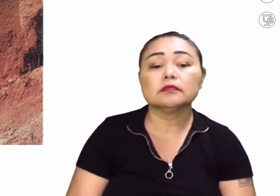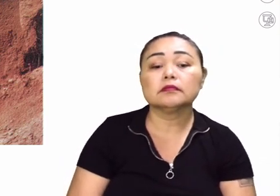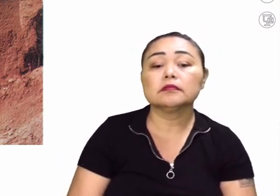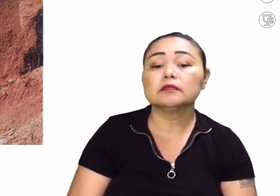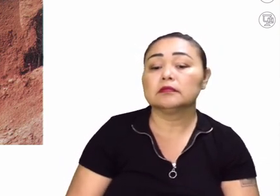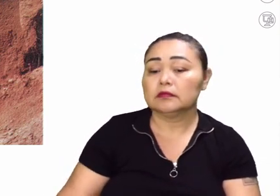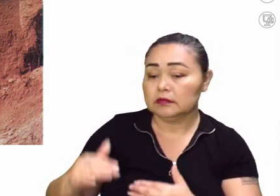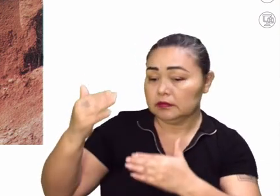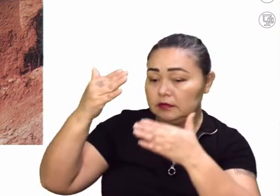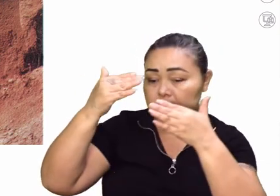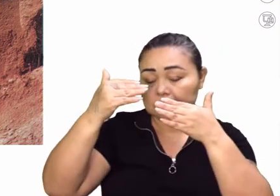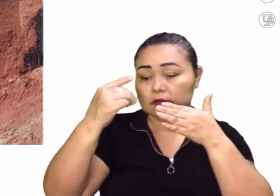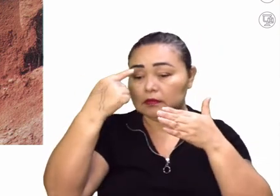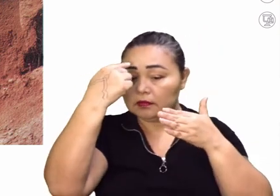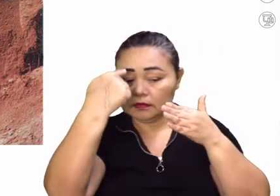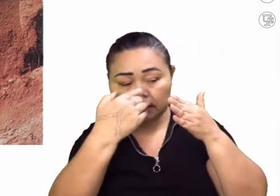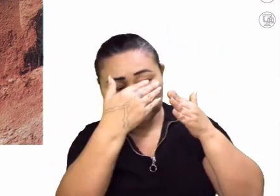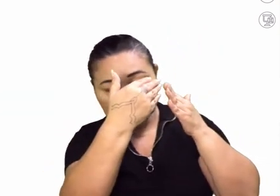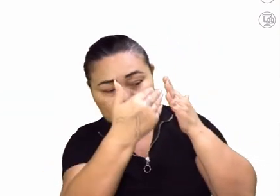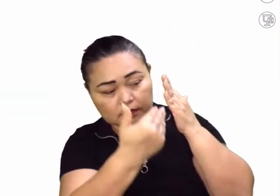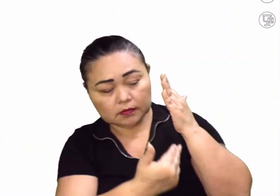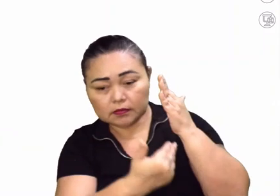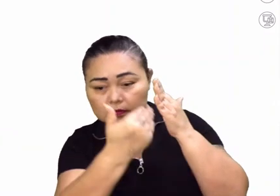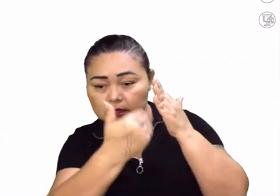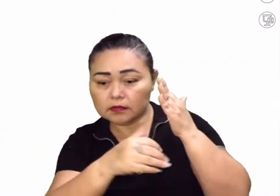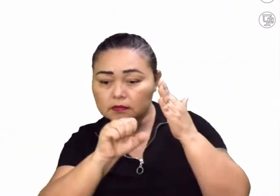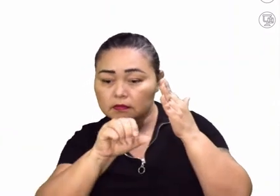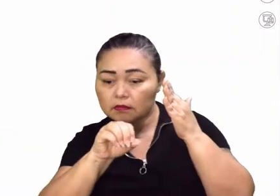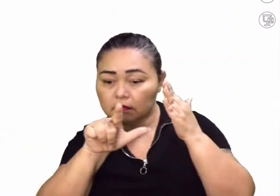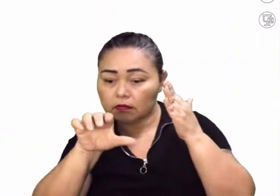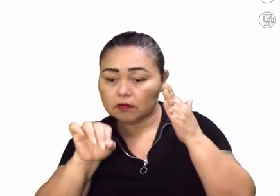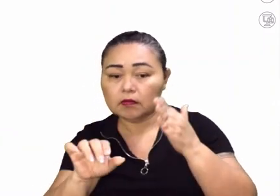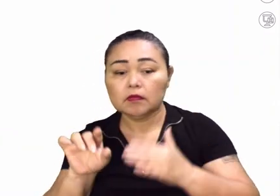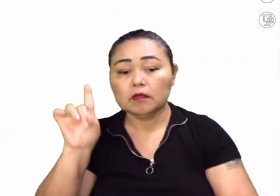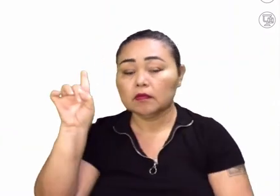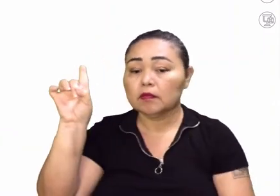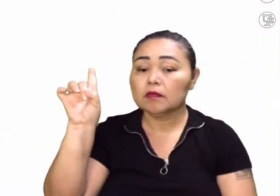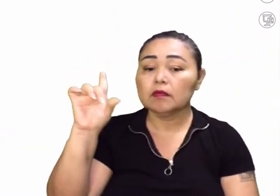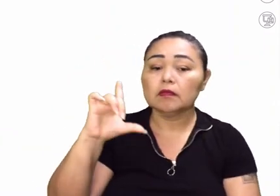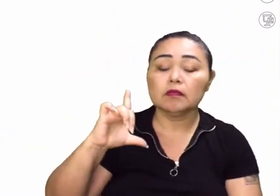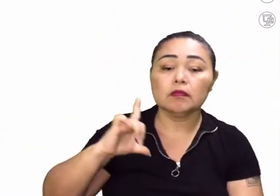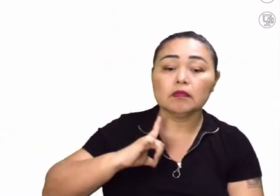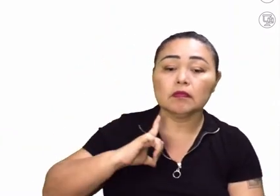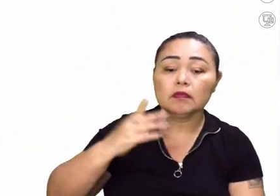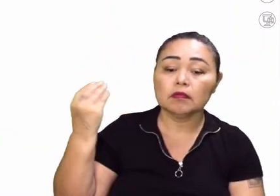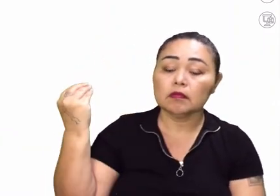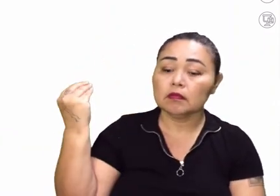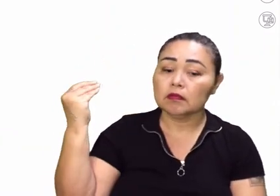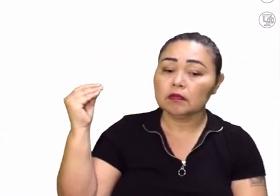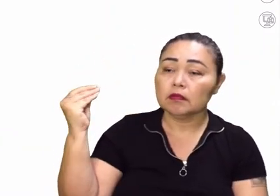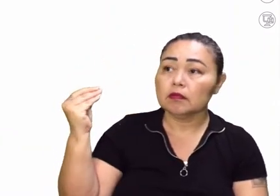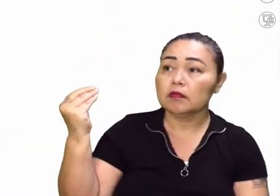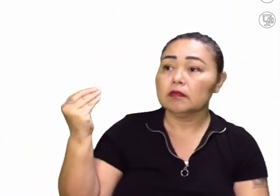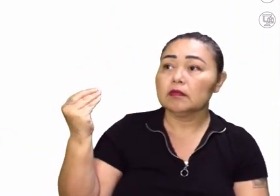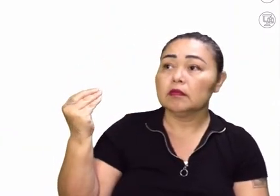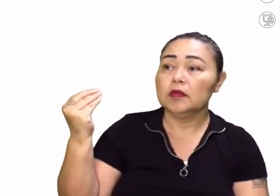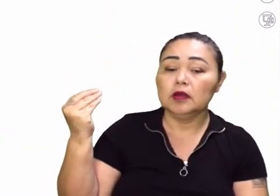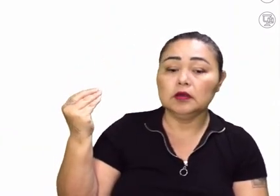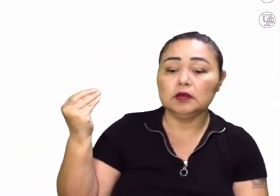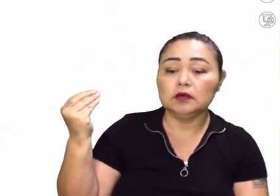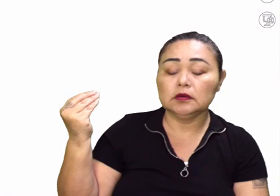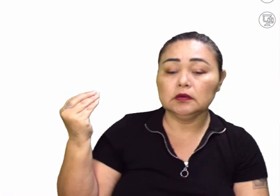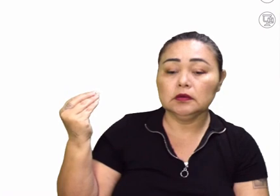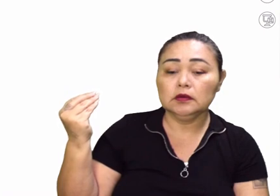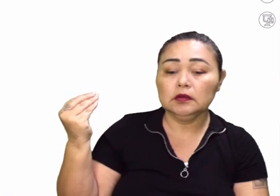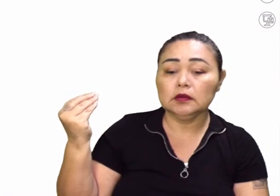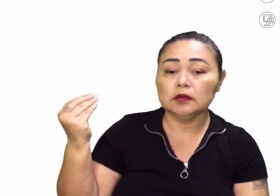chamado também de perfis de solo exatamente E aí a gente tem só mais essa representação ó que quando